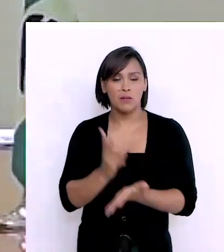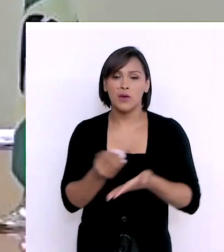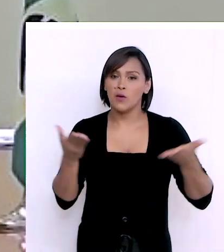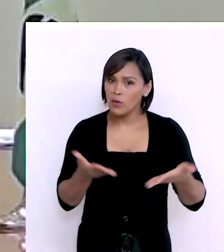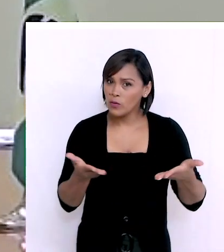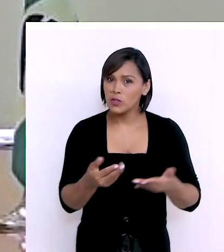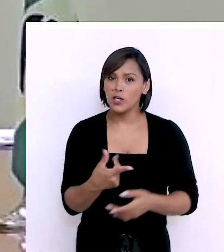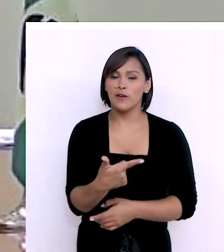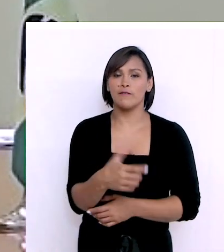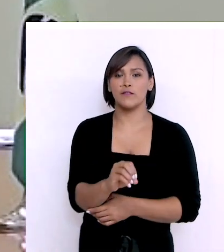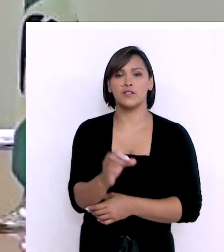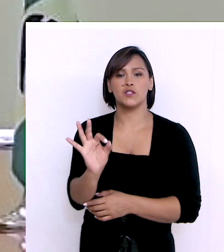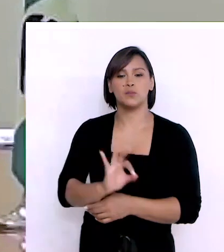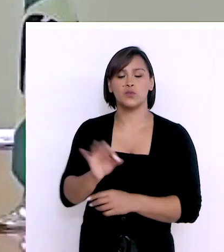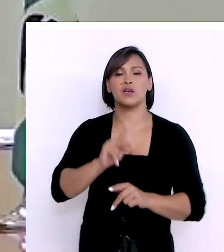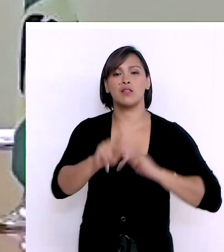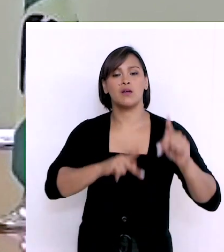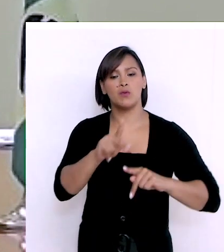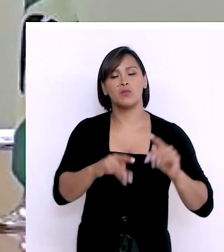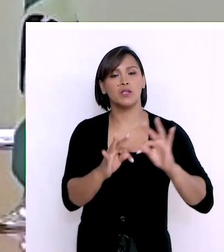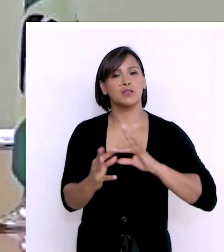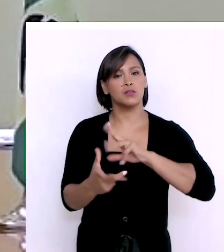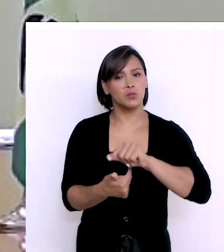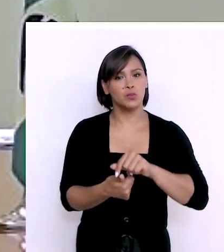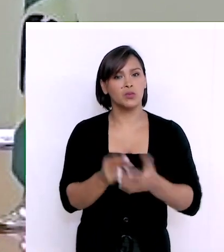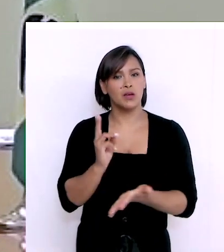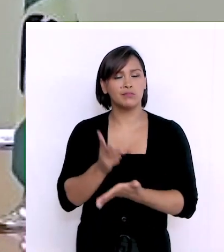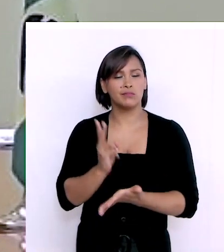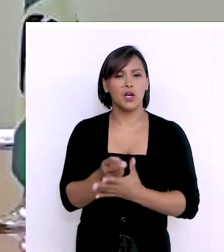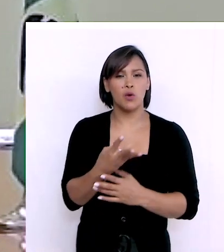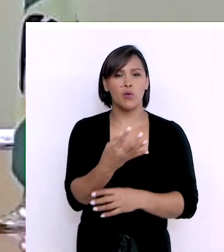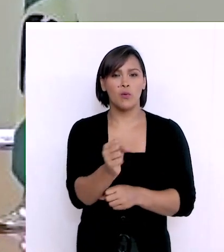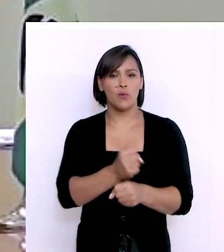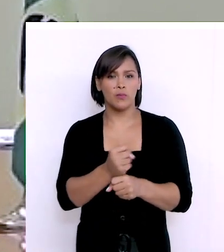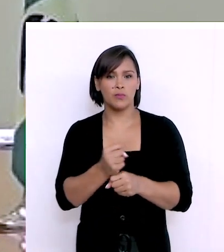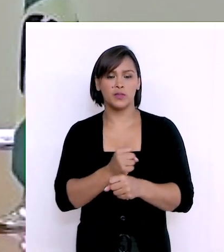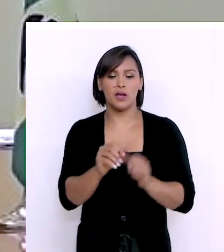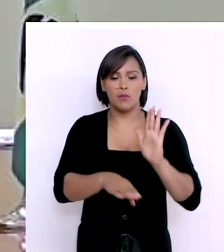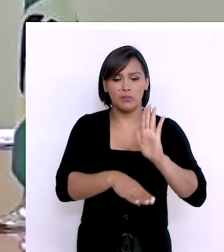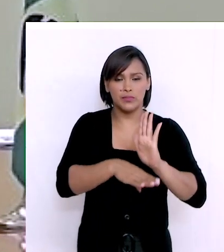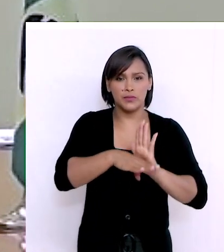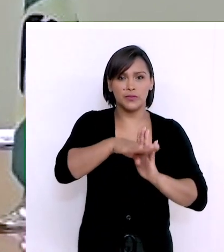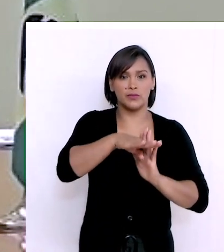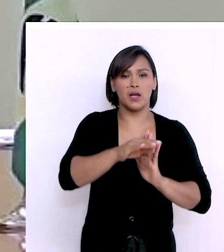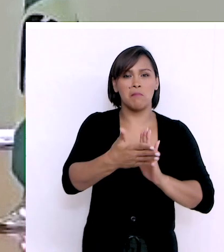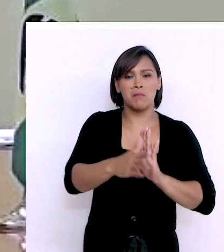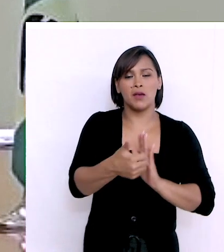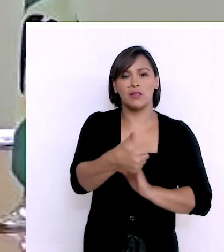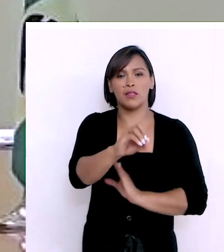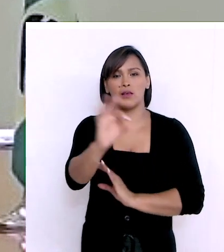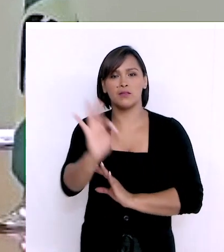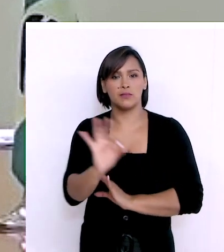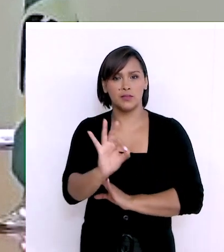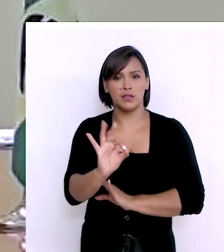por quase 20% da população mundial, e ela manteve, durante esses últimos 40 anos, um crescimento médio de quase 10%.